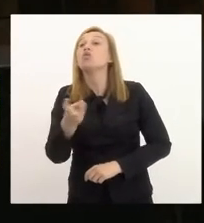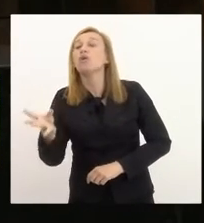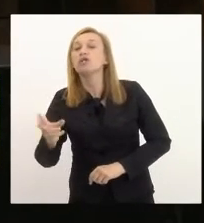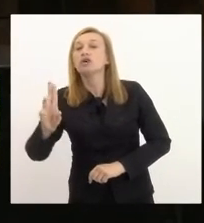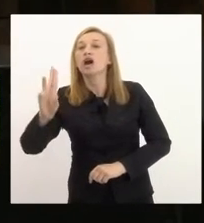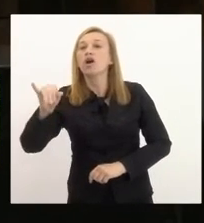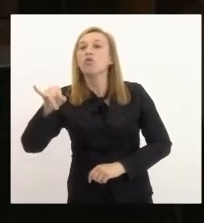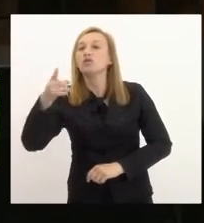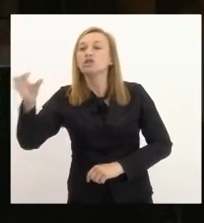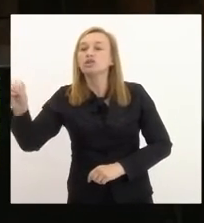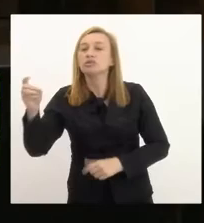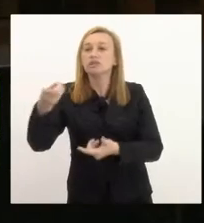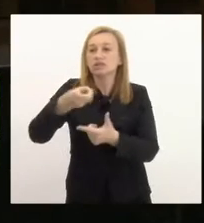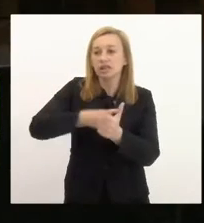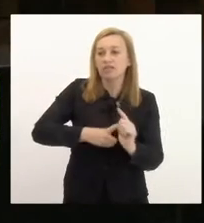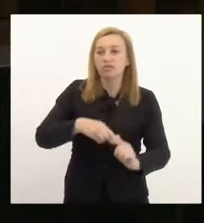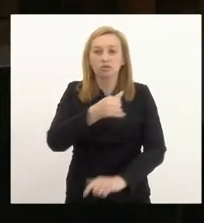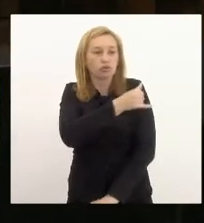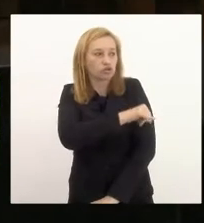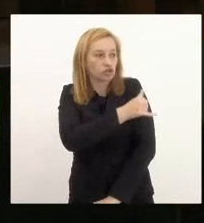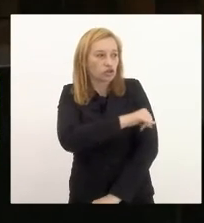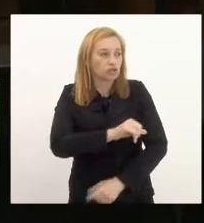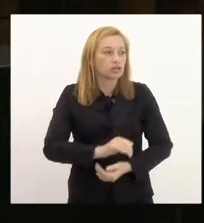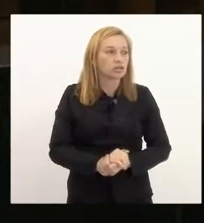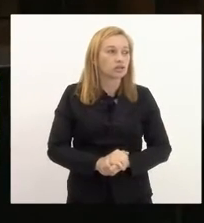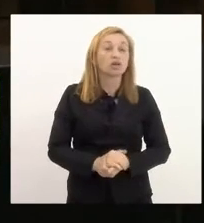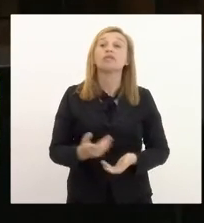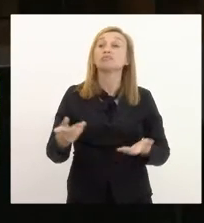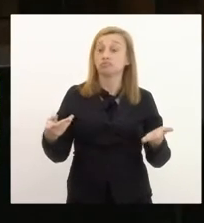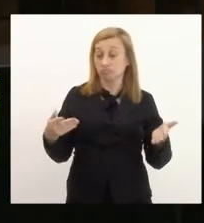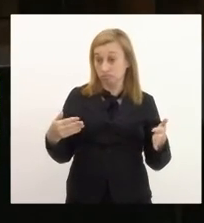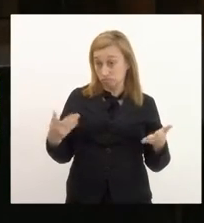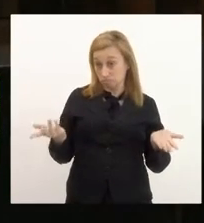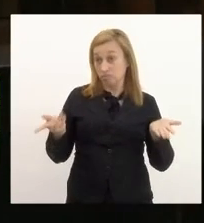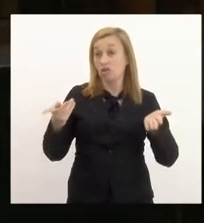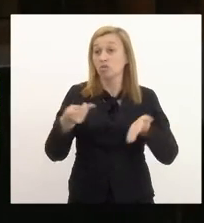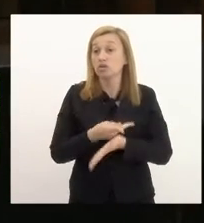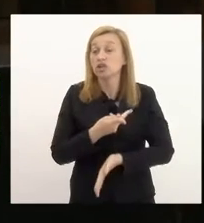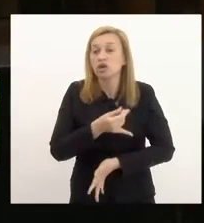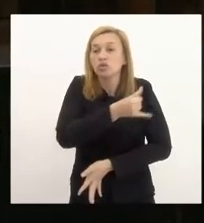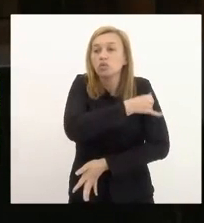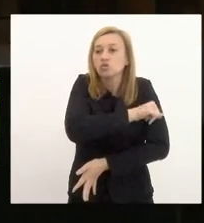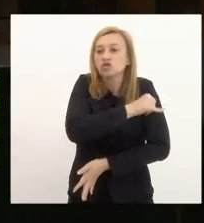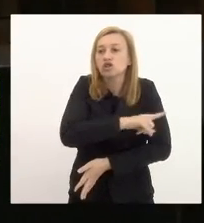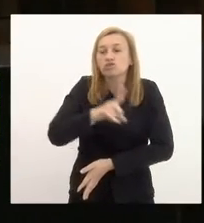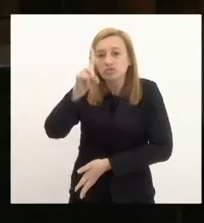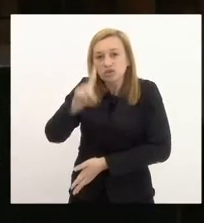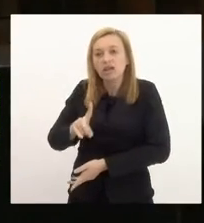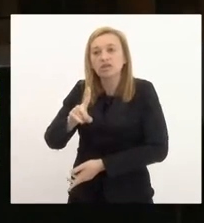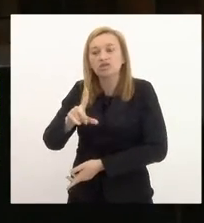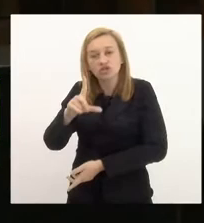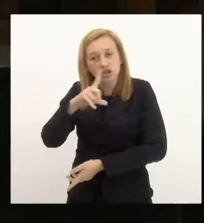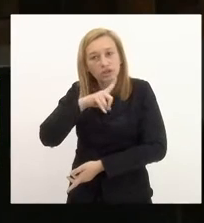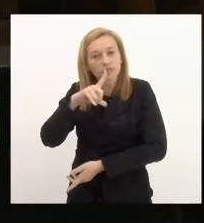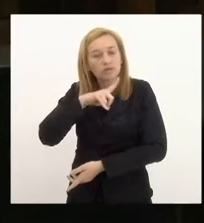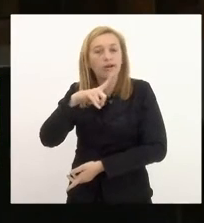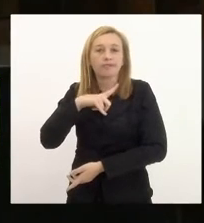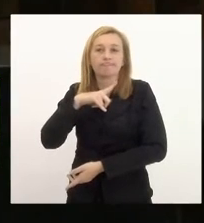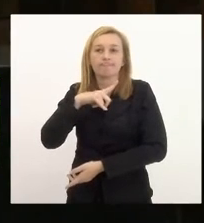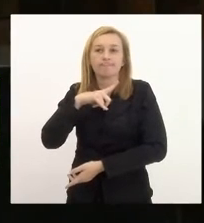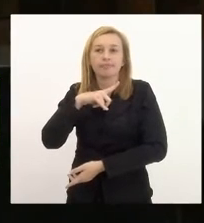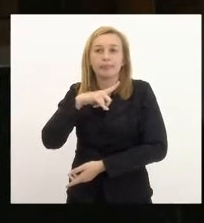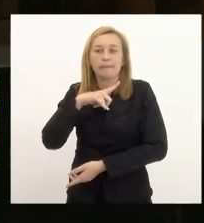união deve ao Rio de Janeiro até que isso aconteça o Rio de Janeiro tem um direito senhoras e